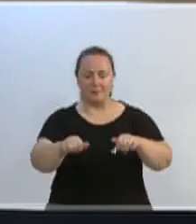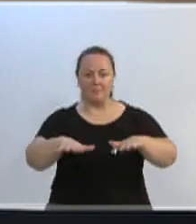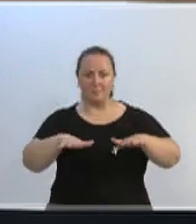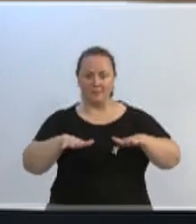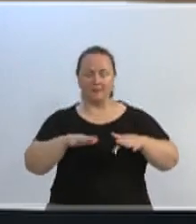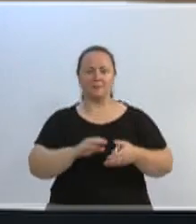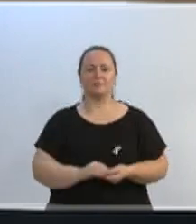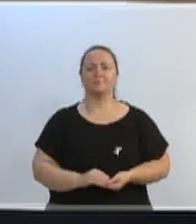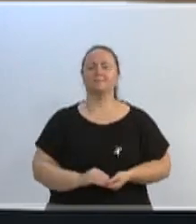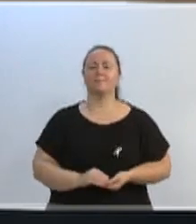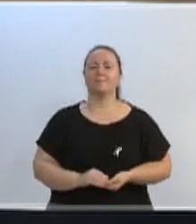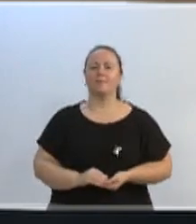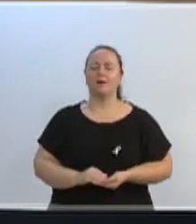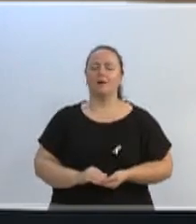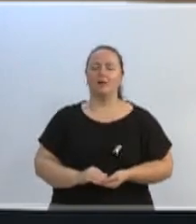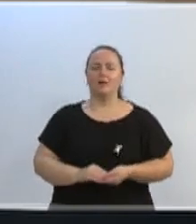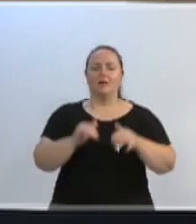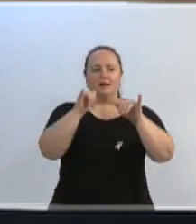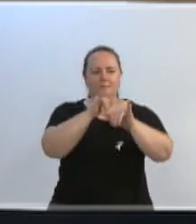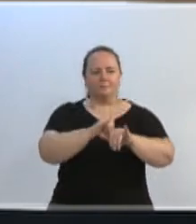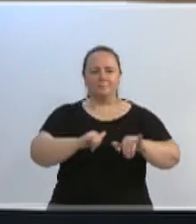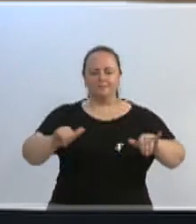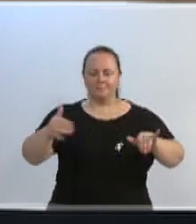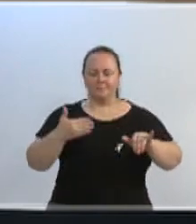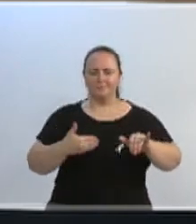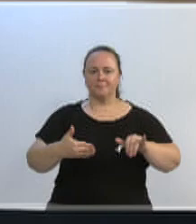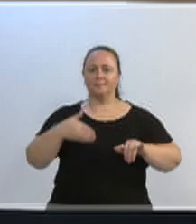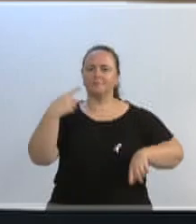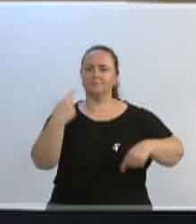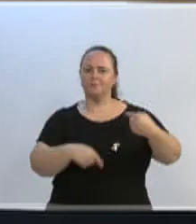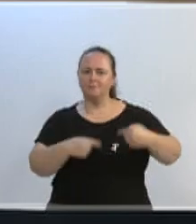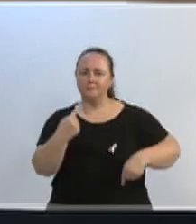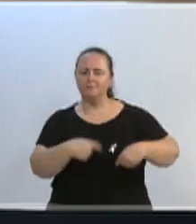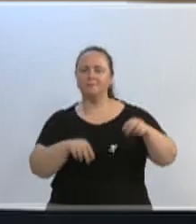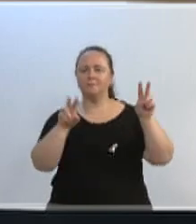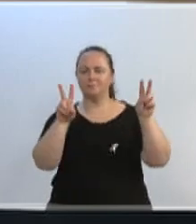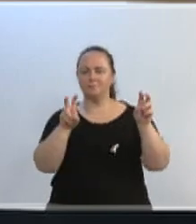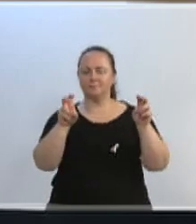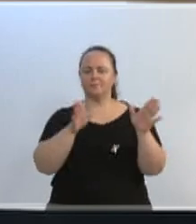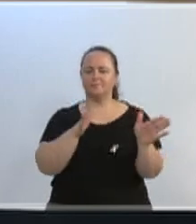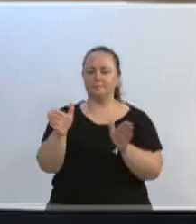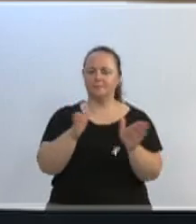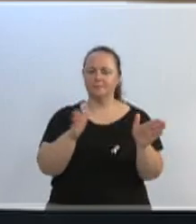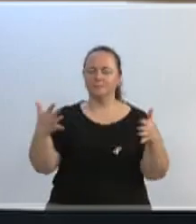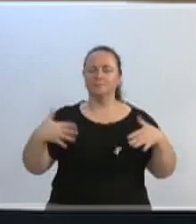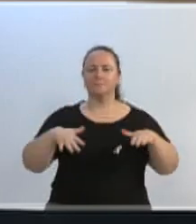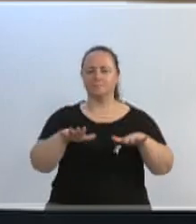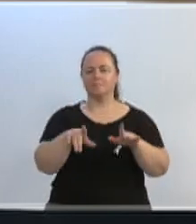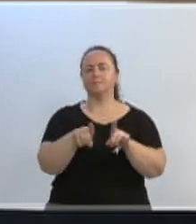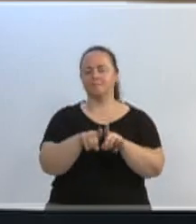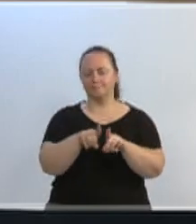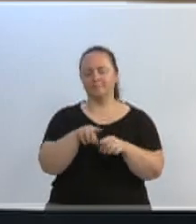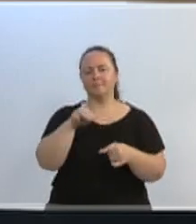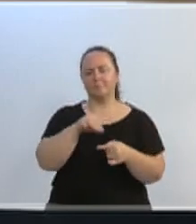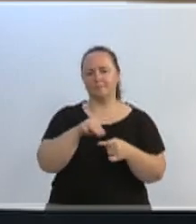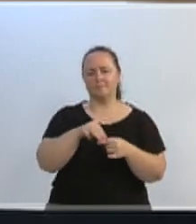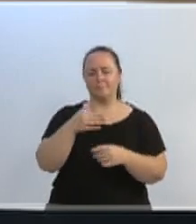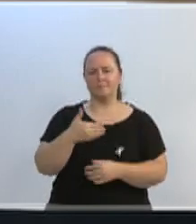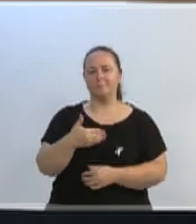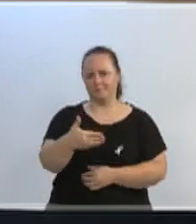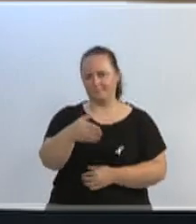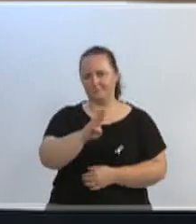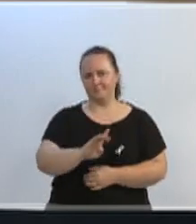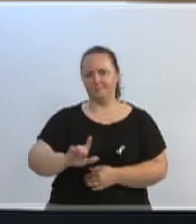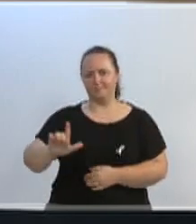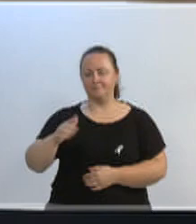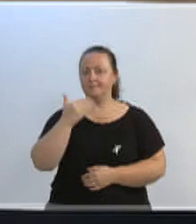e informa que essa audiência pública debateu sobre as questões de acessibilidade e inclusão de